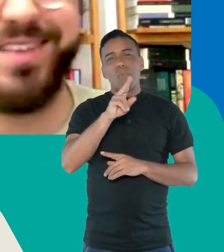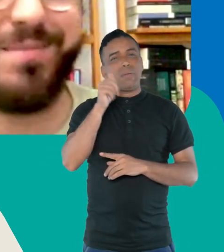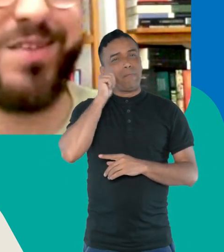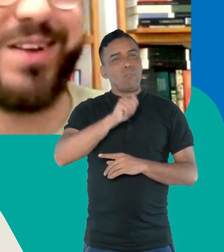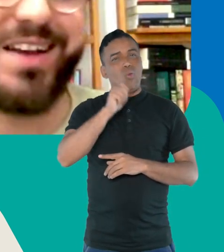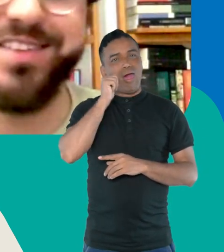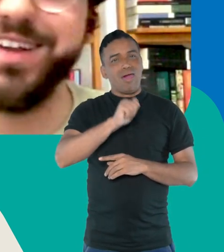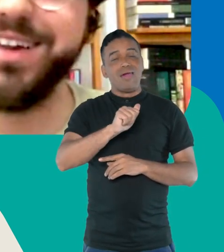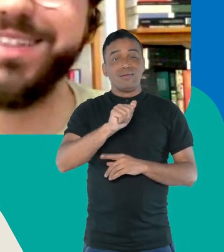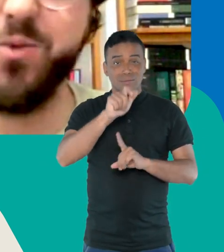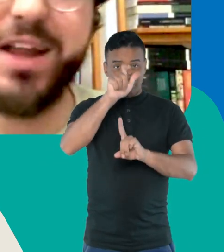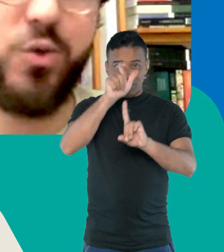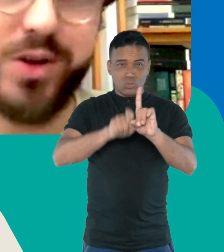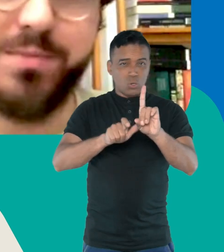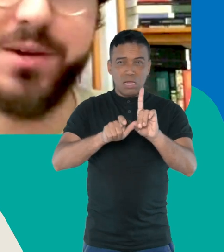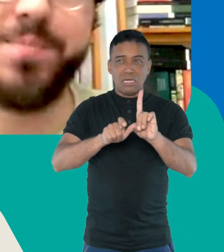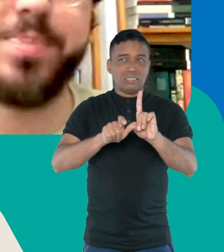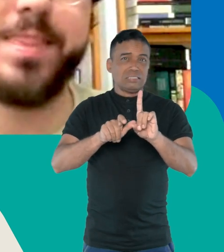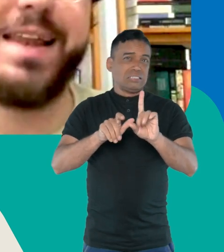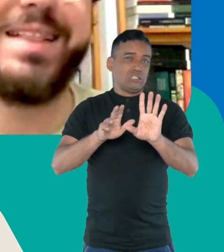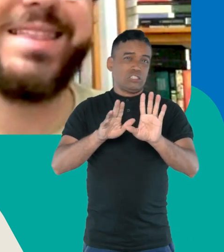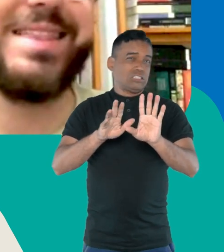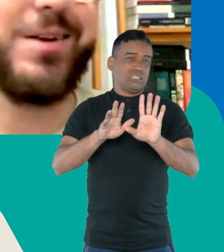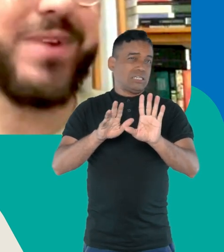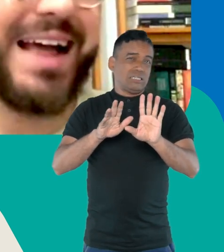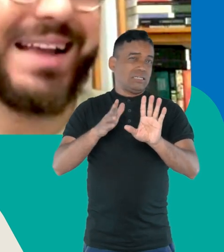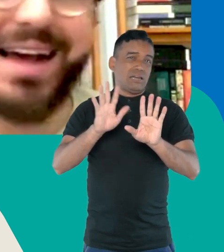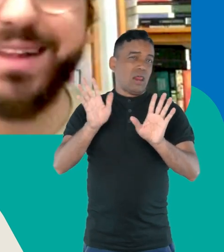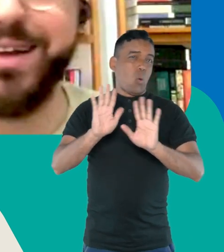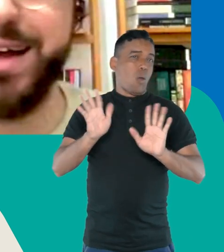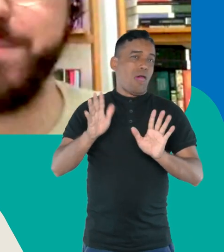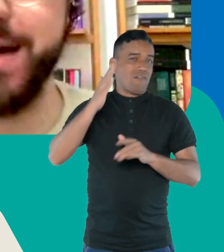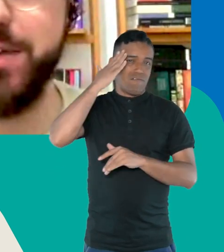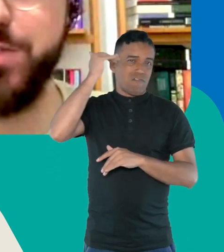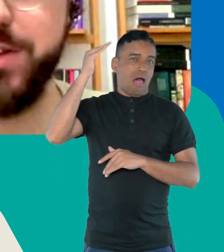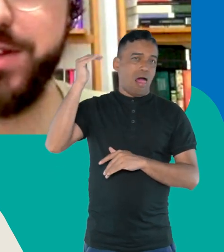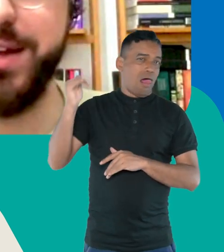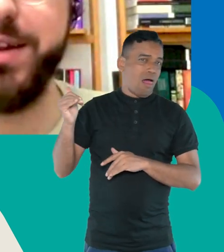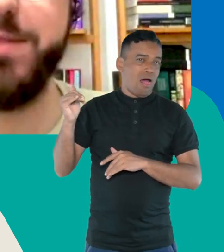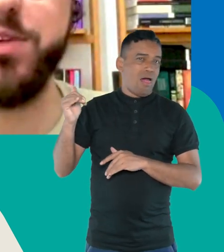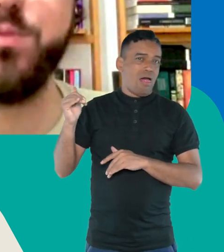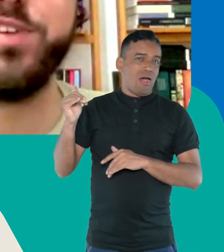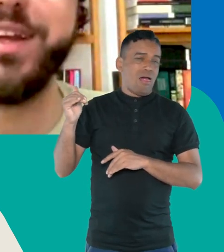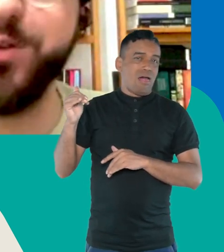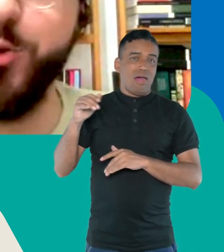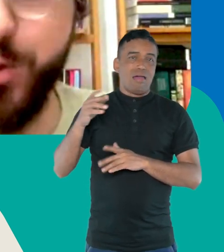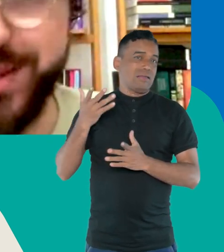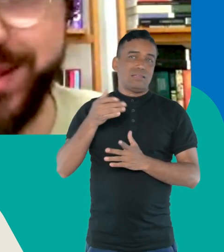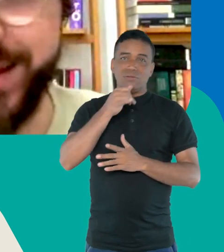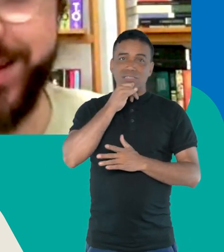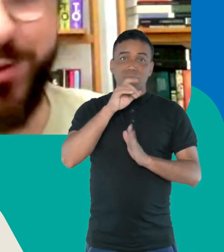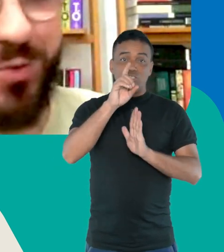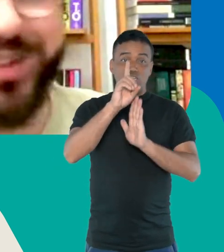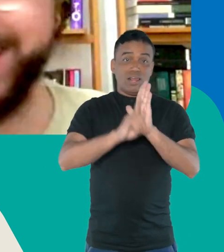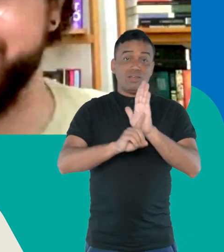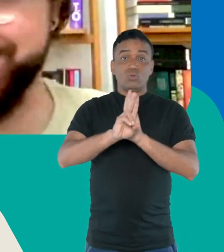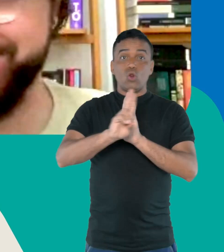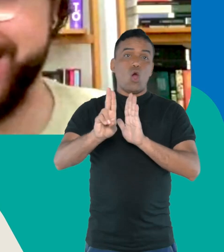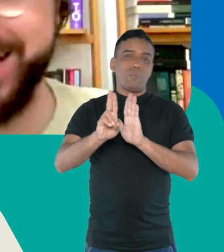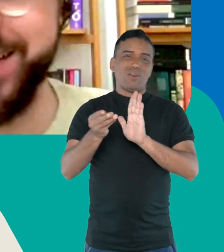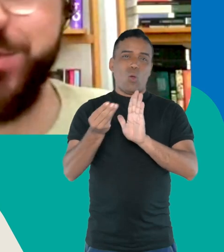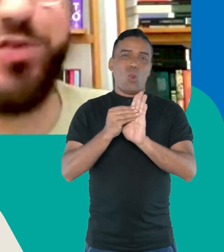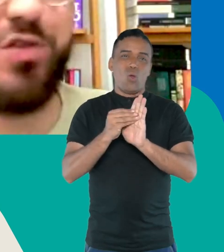que essa personagem ela é tão anônima, ela é tão largada à margem que ela nem mesmo direito ao nome tem. Então eu